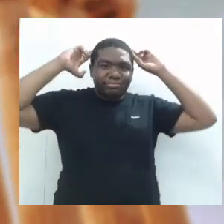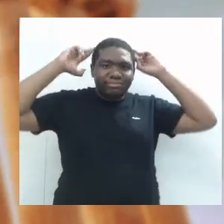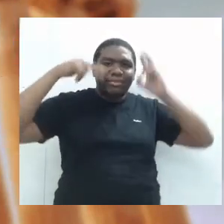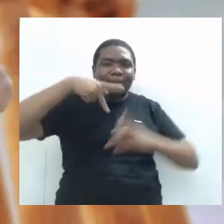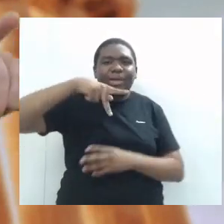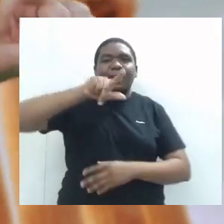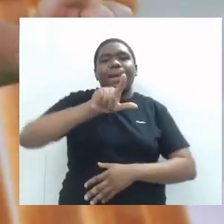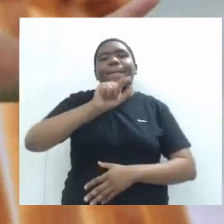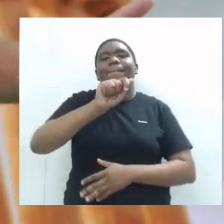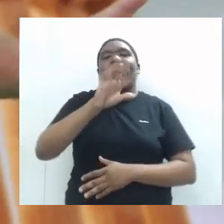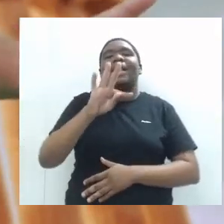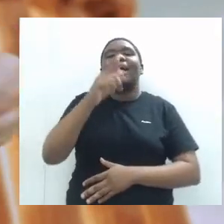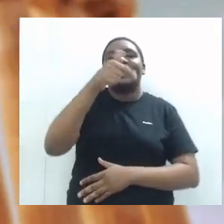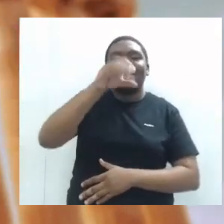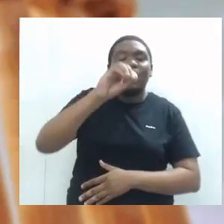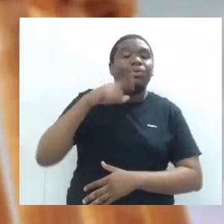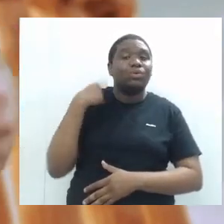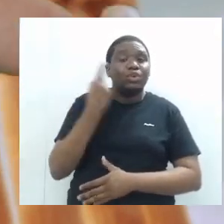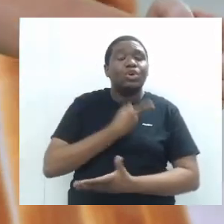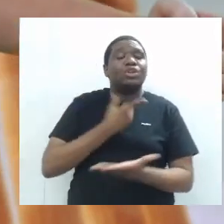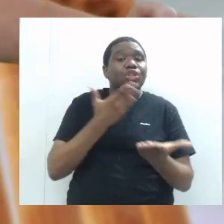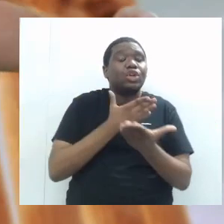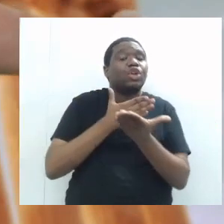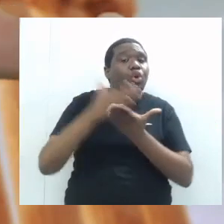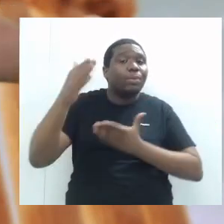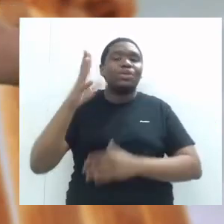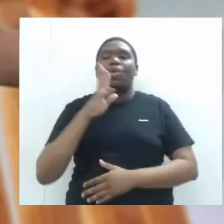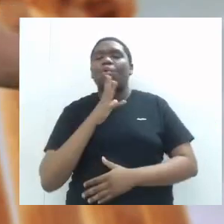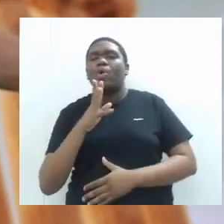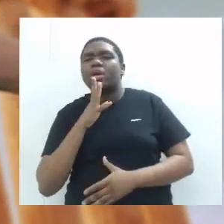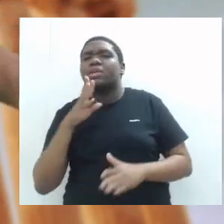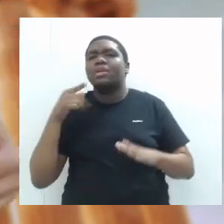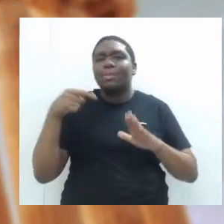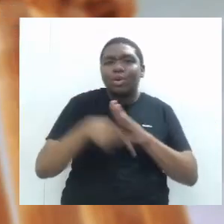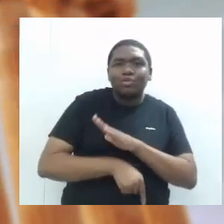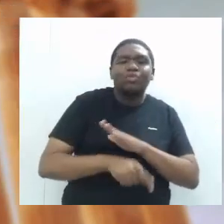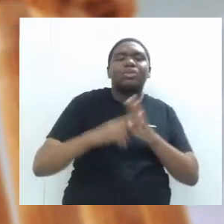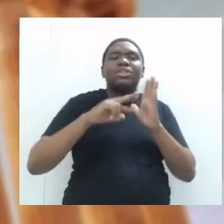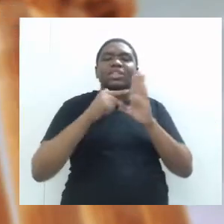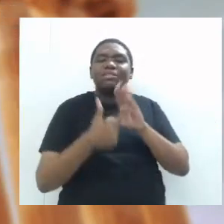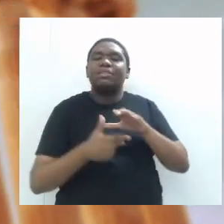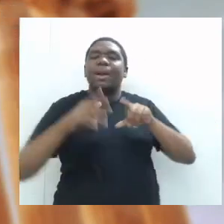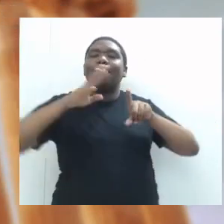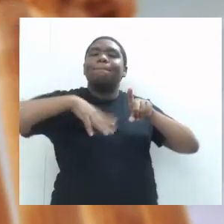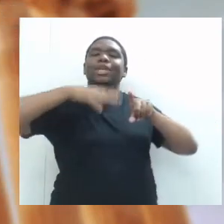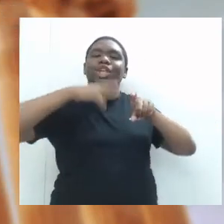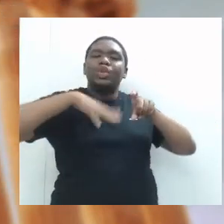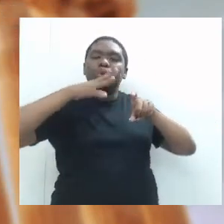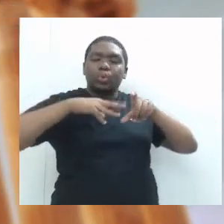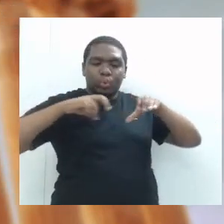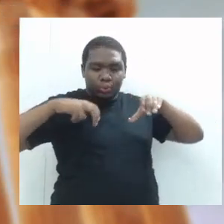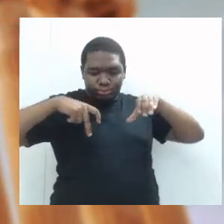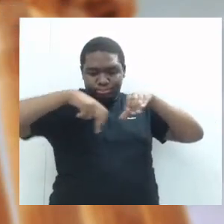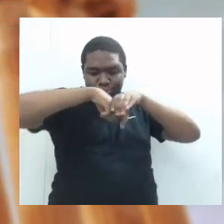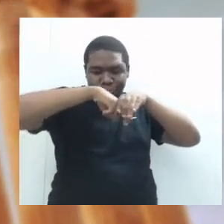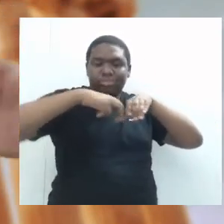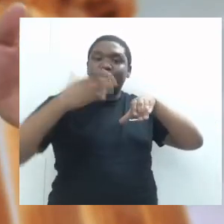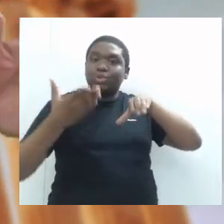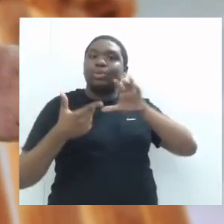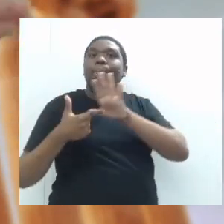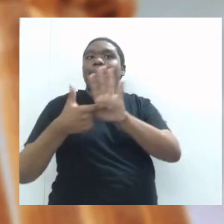que nós vamos adentrar, conhecer o mito da caverna, essa alegoria que Platão